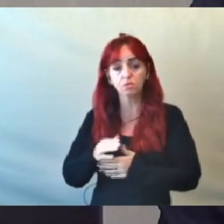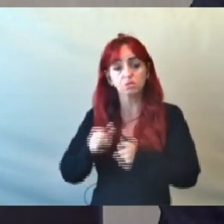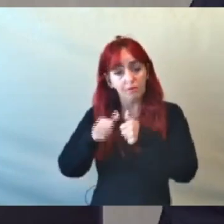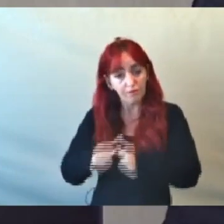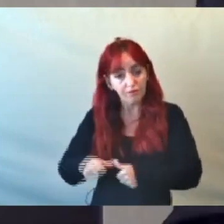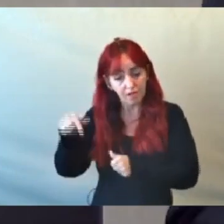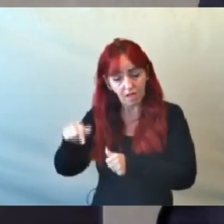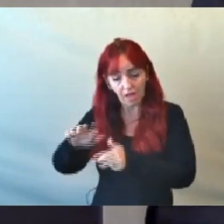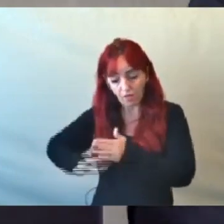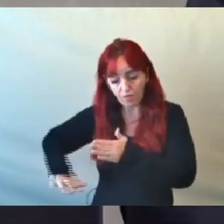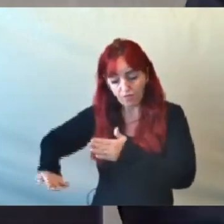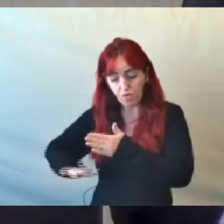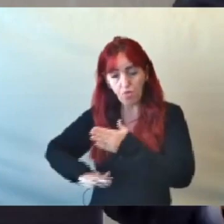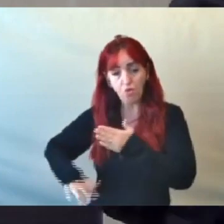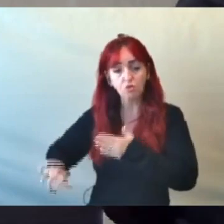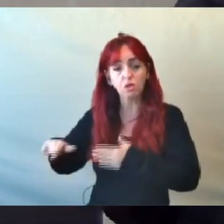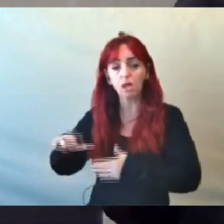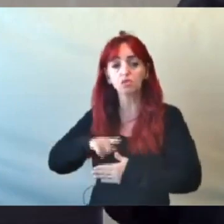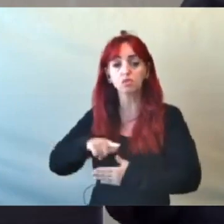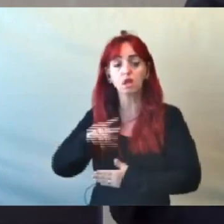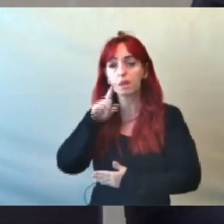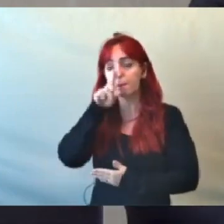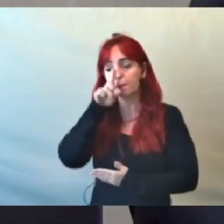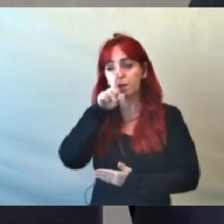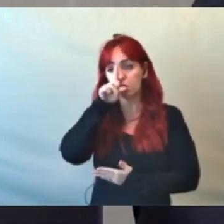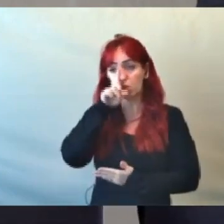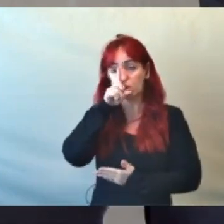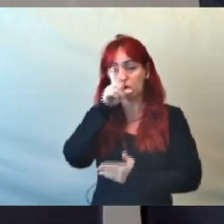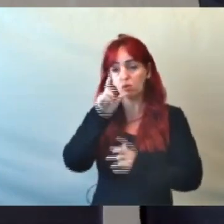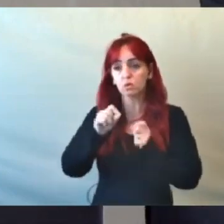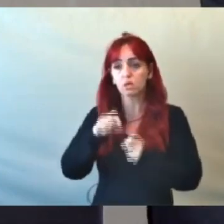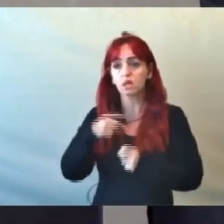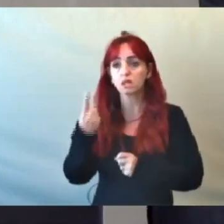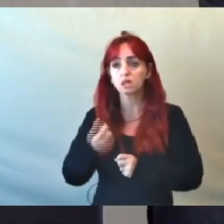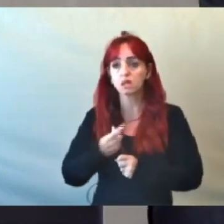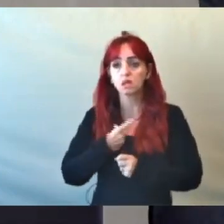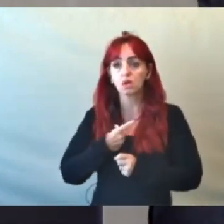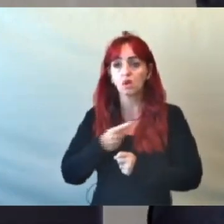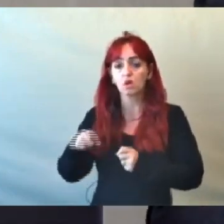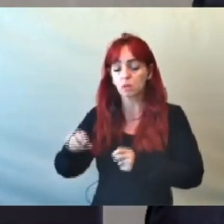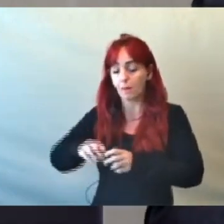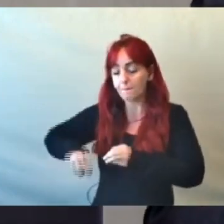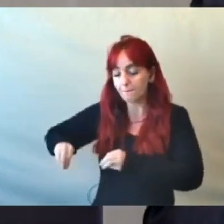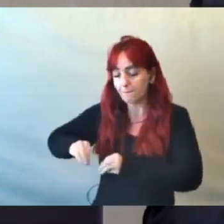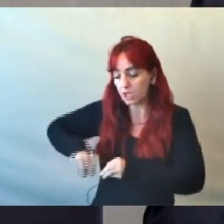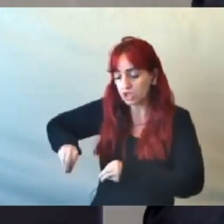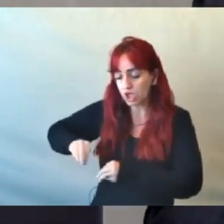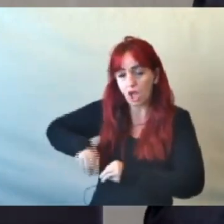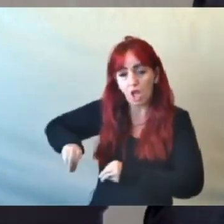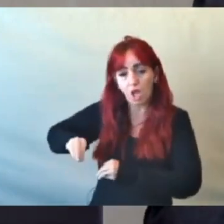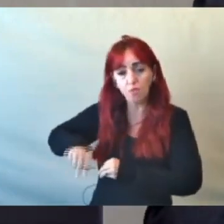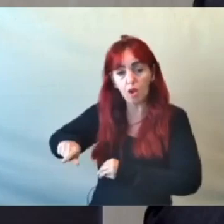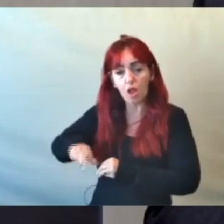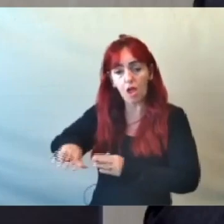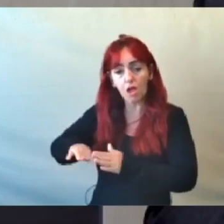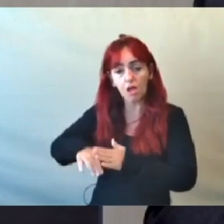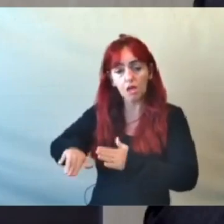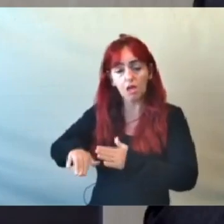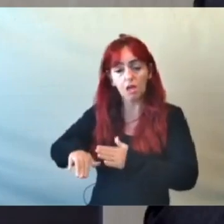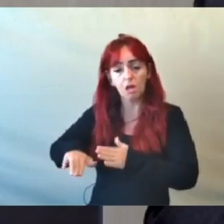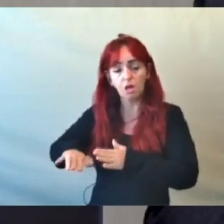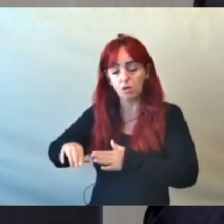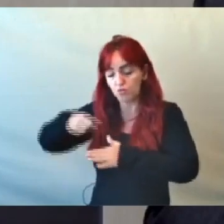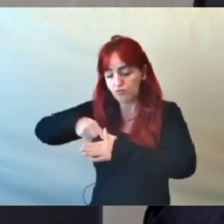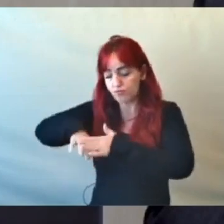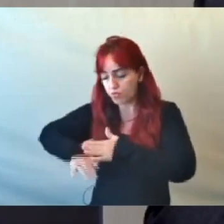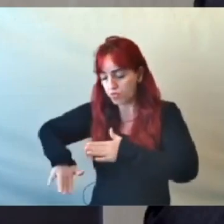exemplo, de, se nós mexermos no fundo, aflorar toda esse fósforo